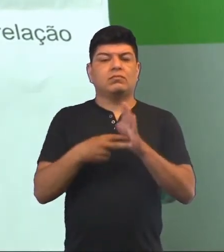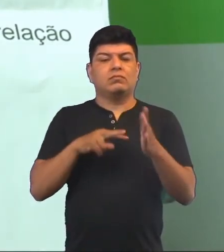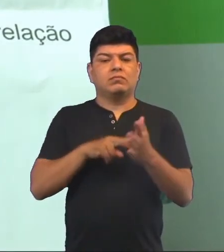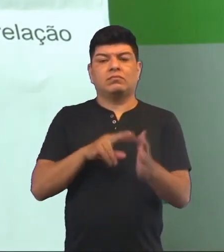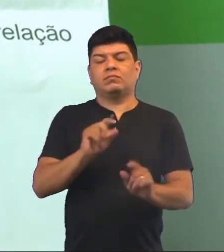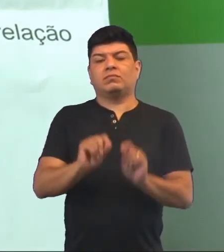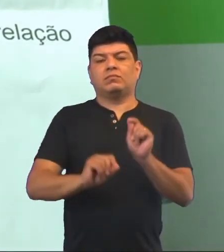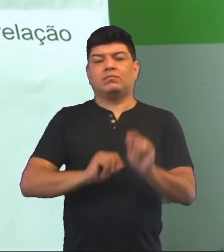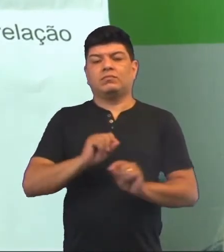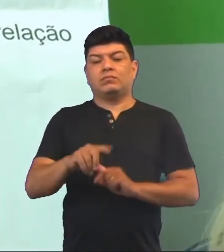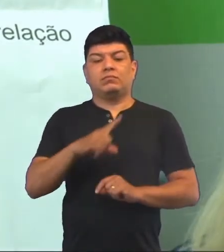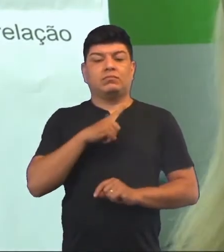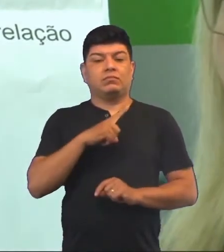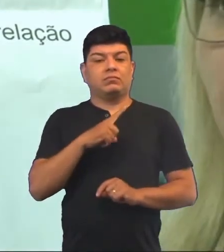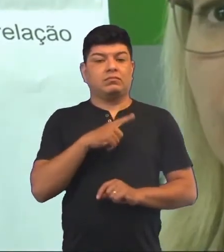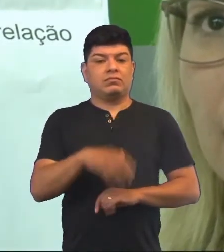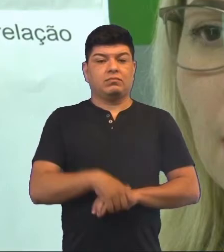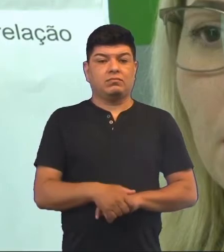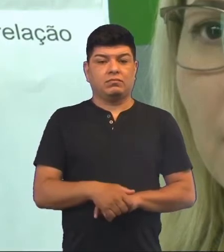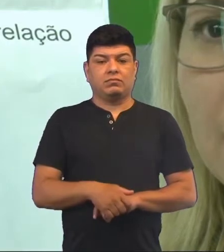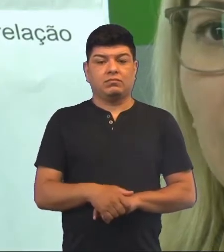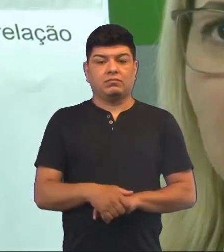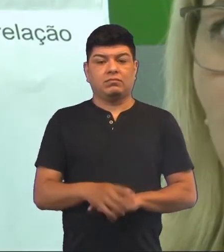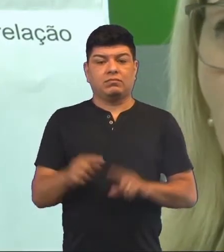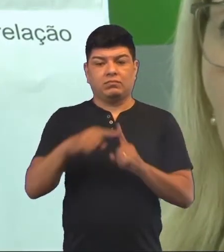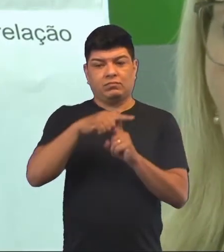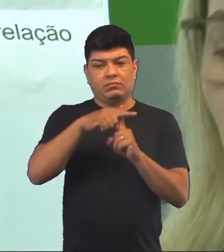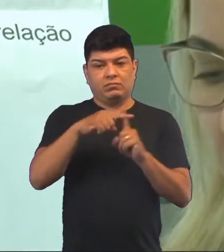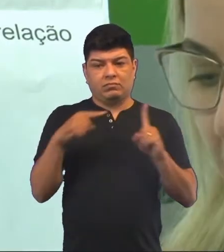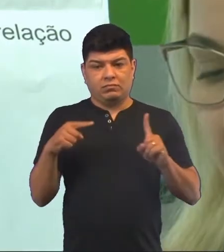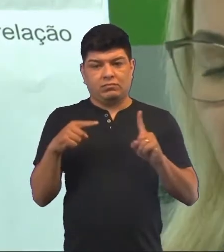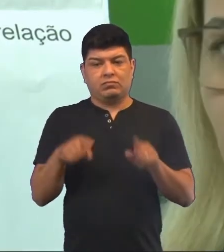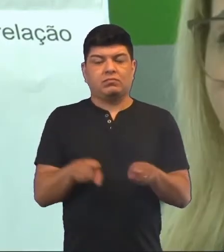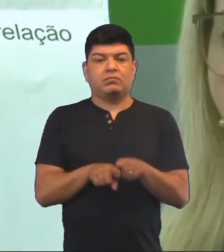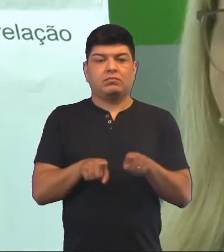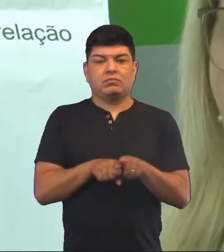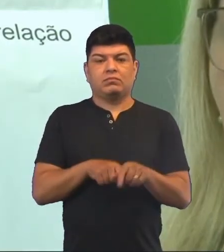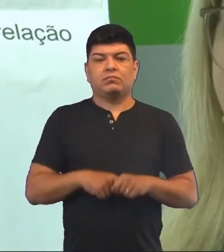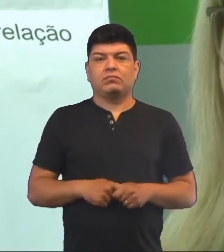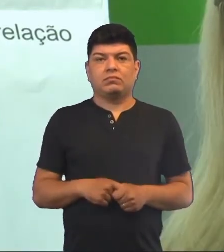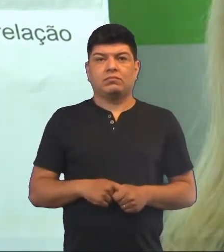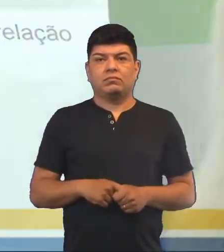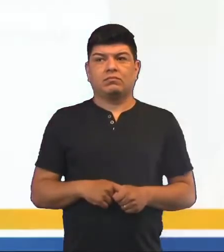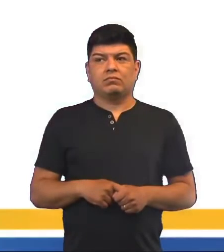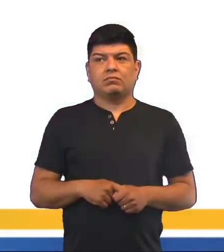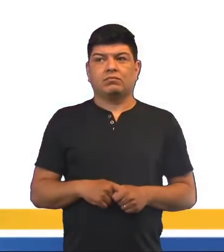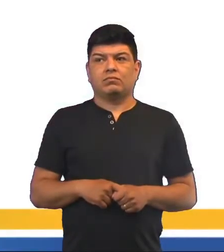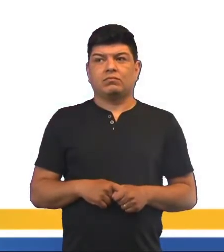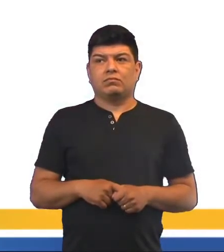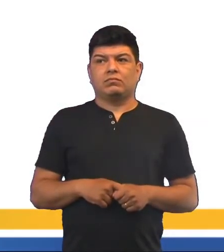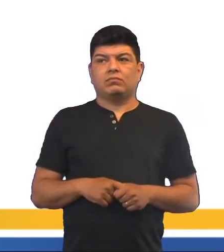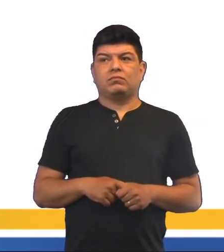quê? Que eu tenho pela metade. Acompanha comigo aí na telinha agora.